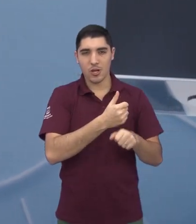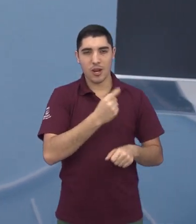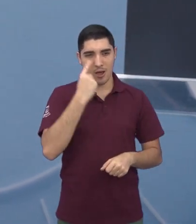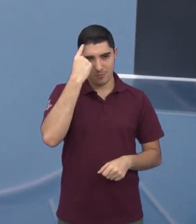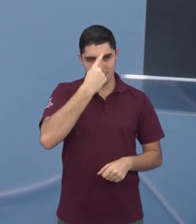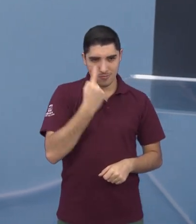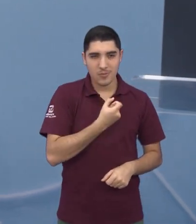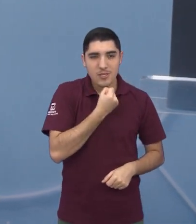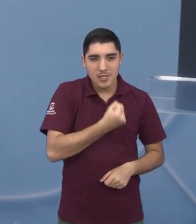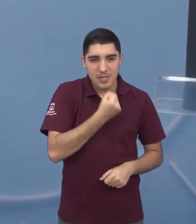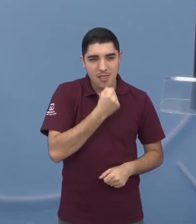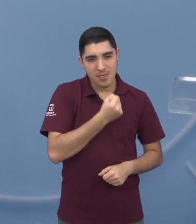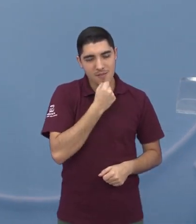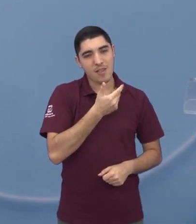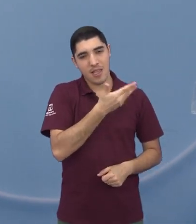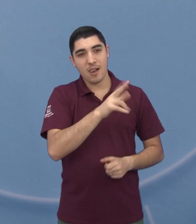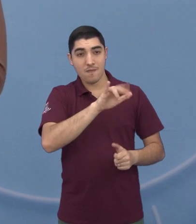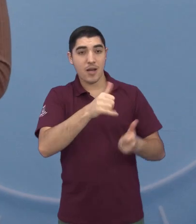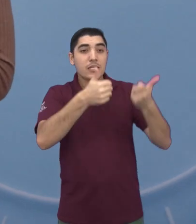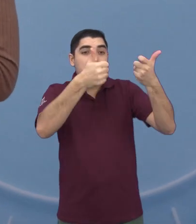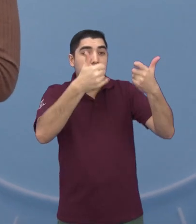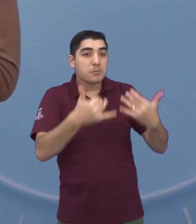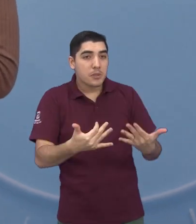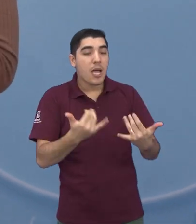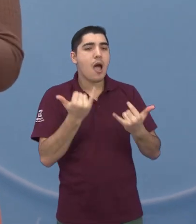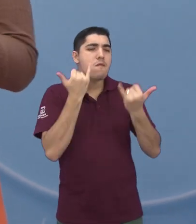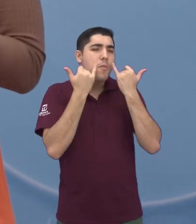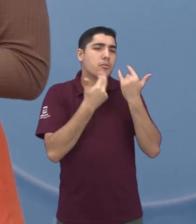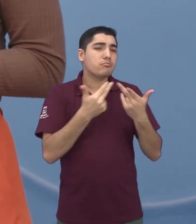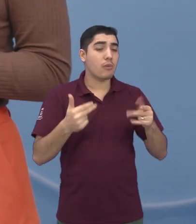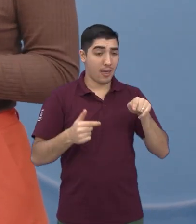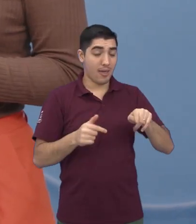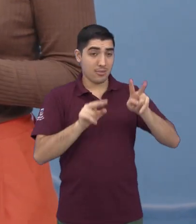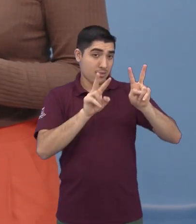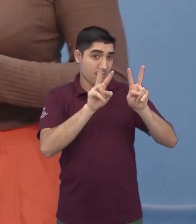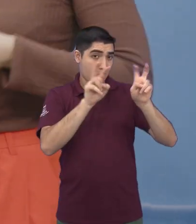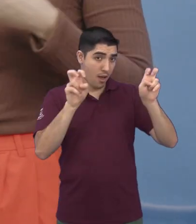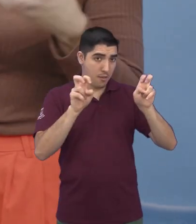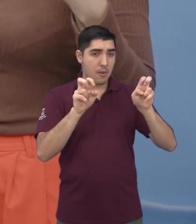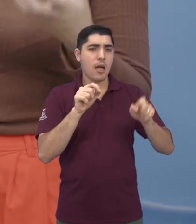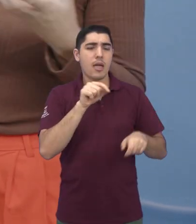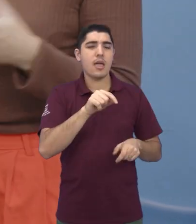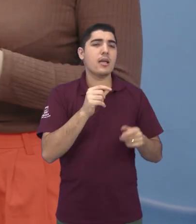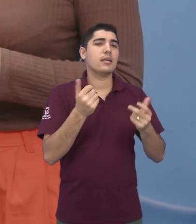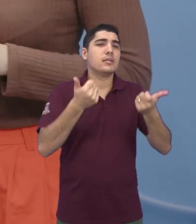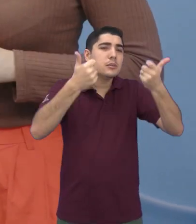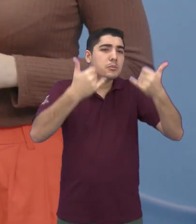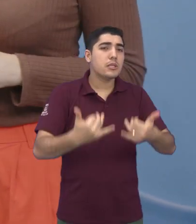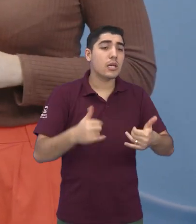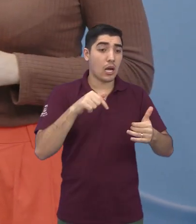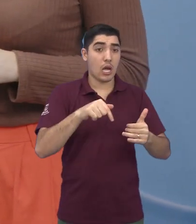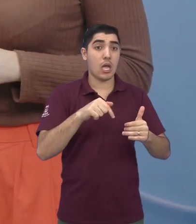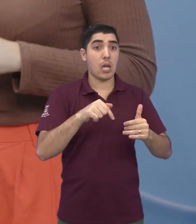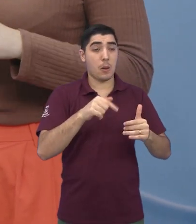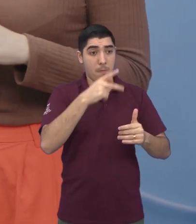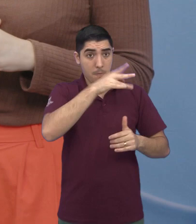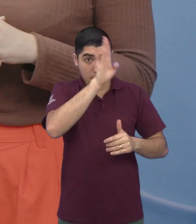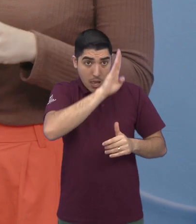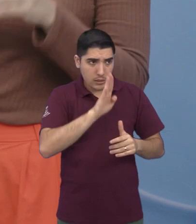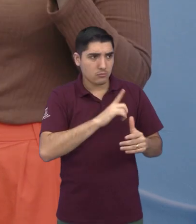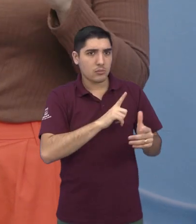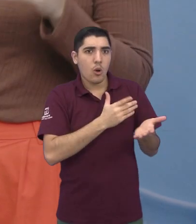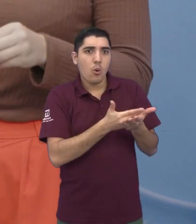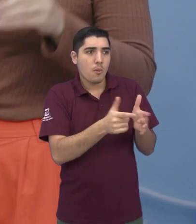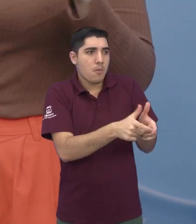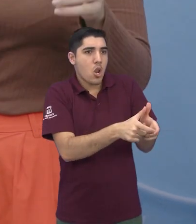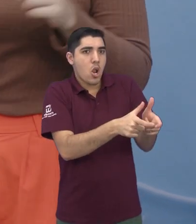Tamires Vick, que vai trazer mais informações para a gente sobre esse assunto e sobre esse aumento da população brasileira,